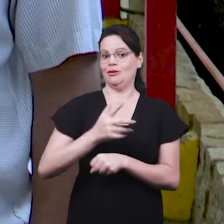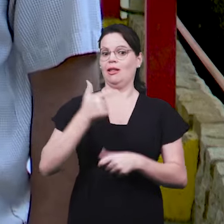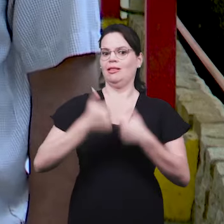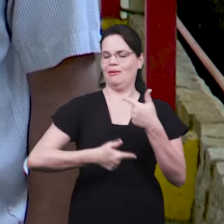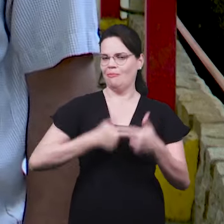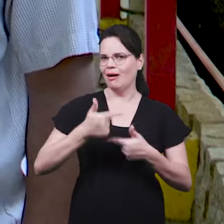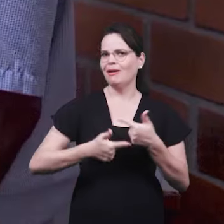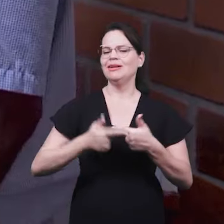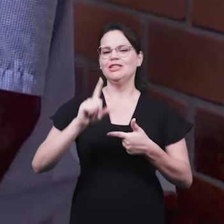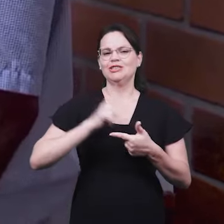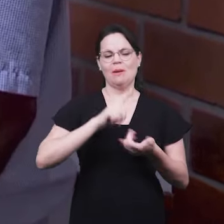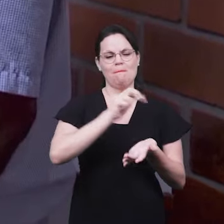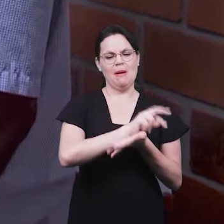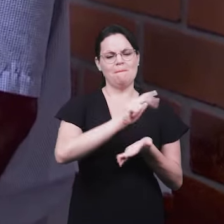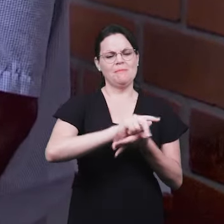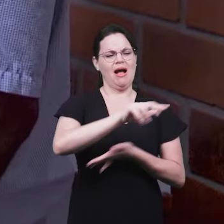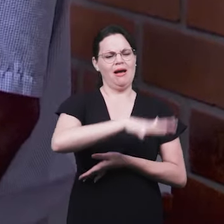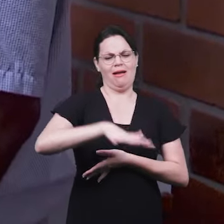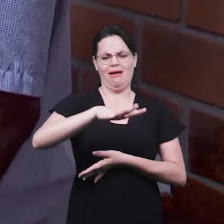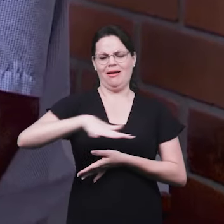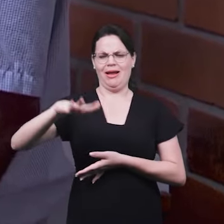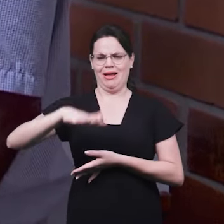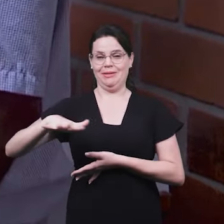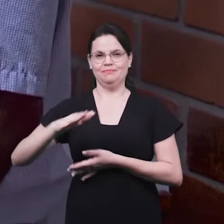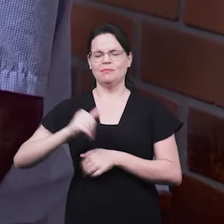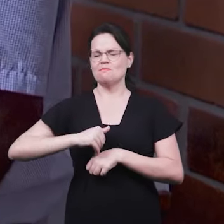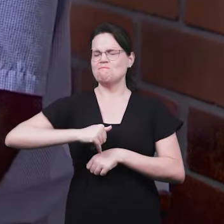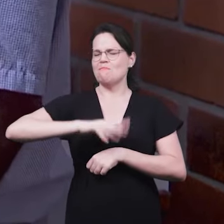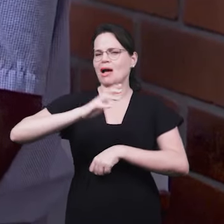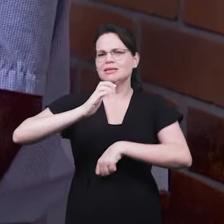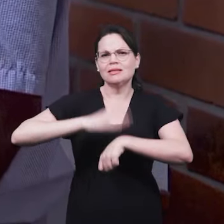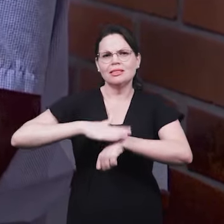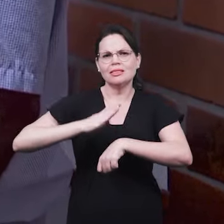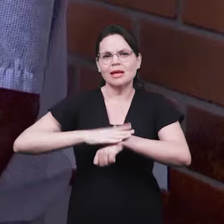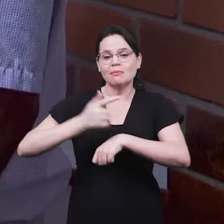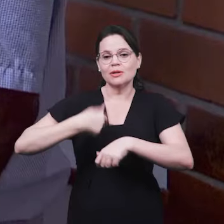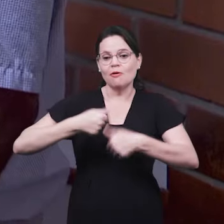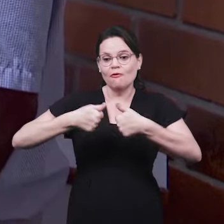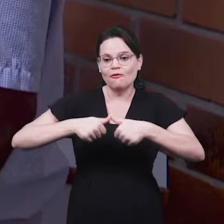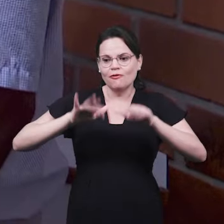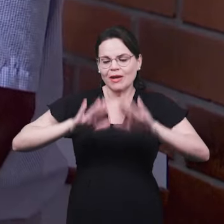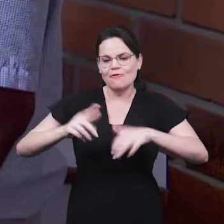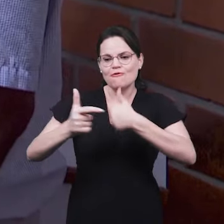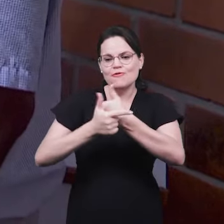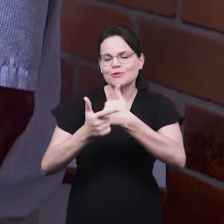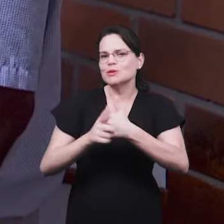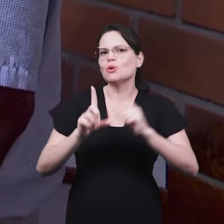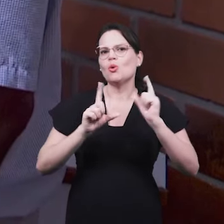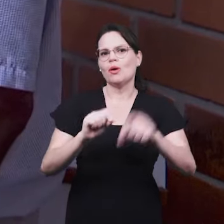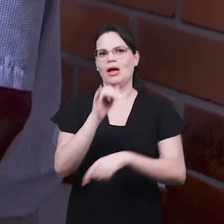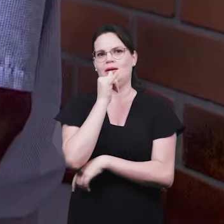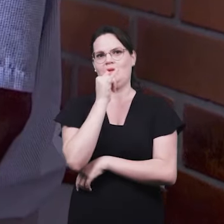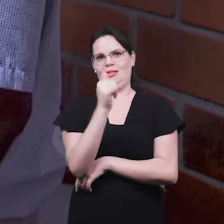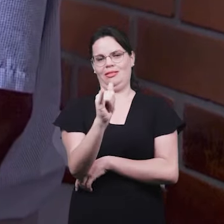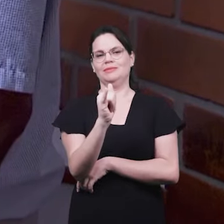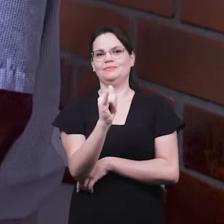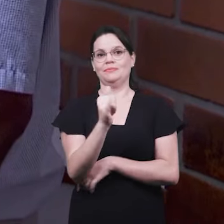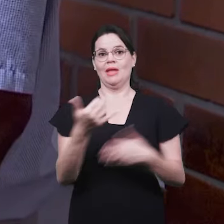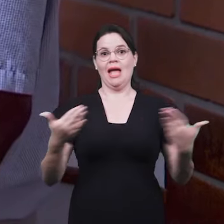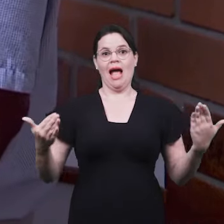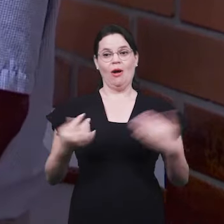por diversos setores. O setor que eu fiquei mais tempo foi o setor elétrico. E há um pouco mais de um ano